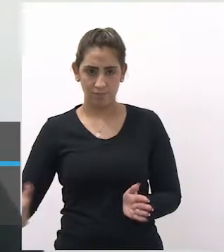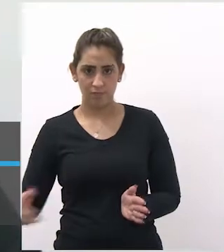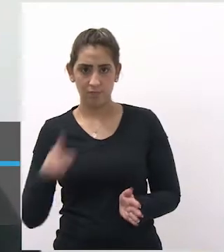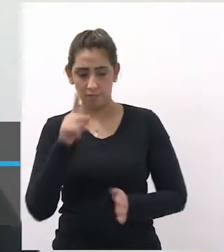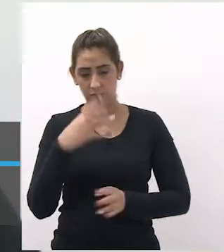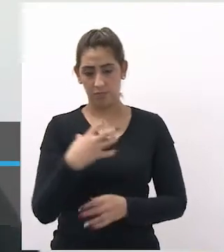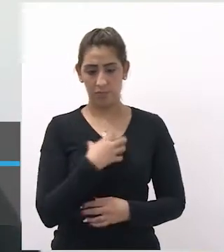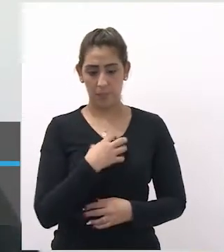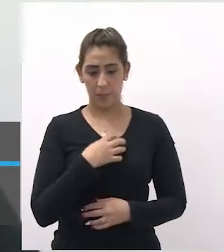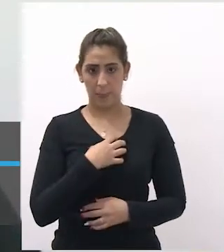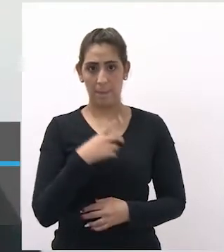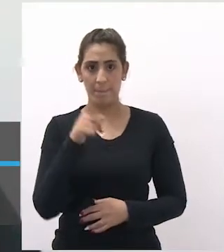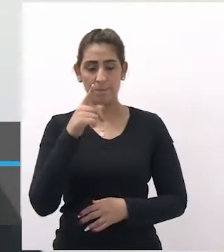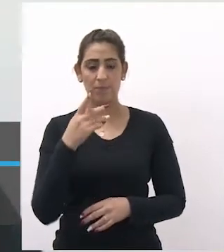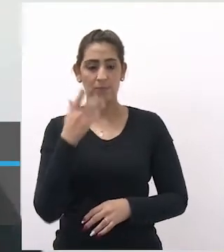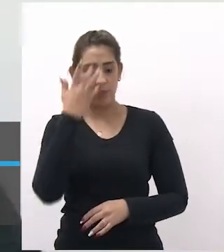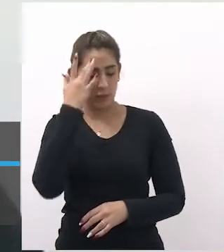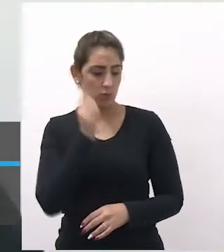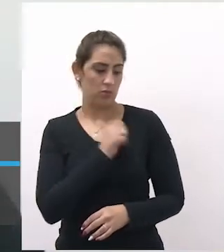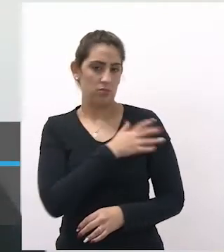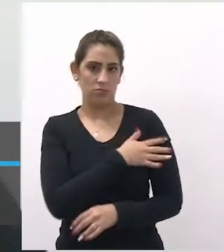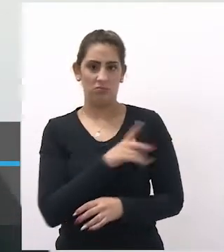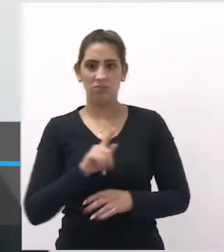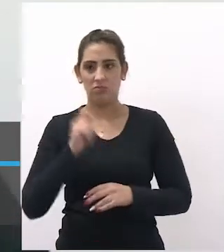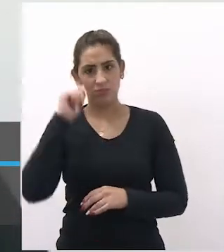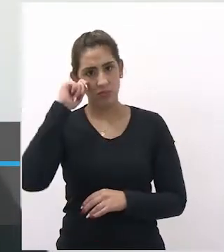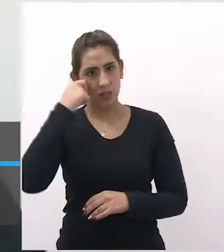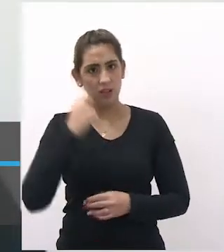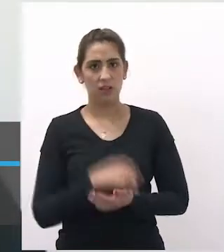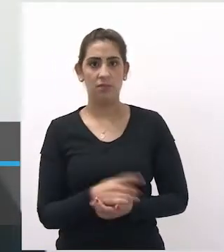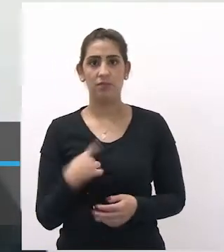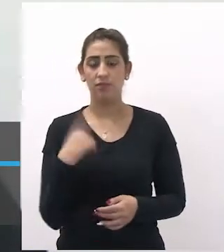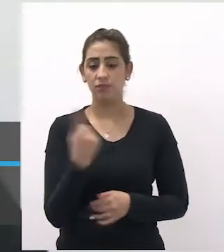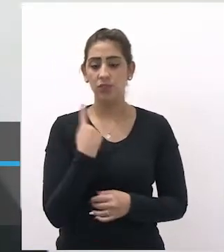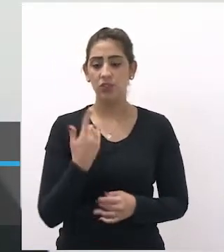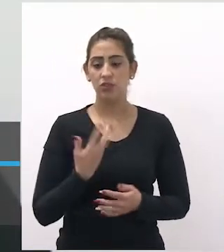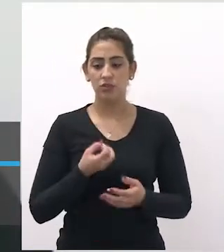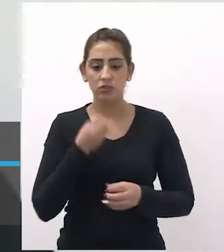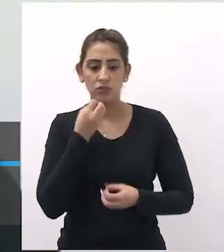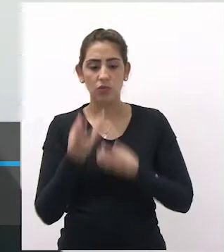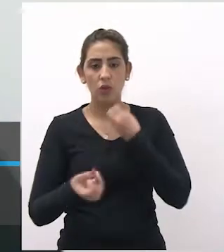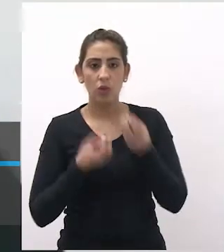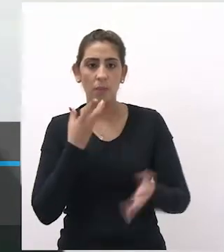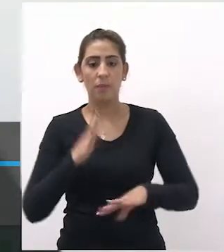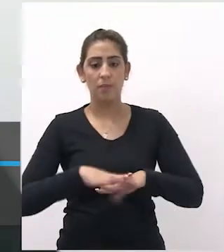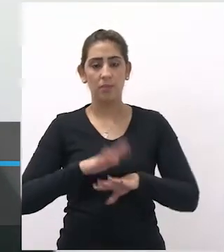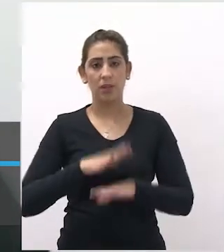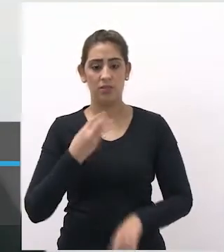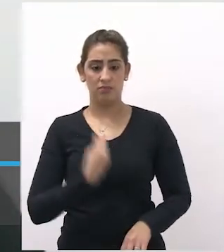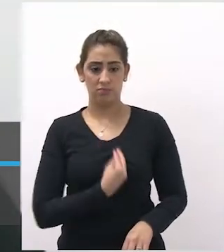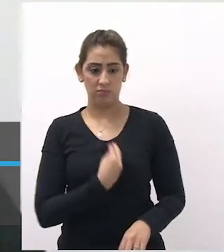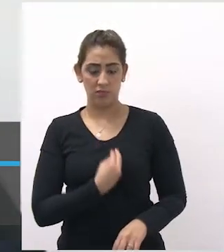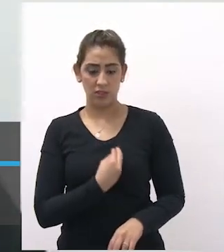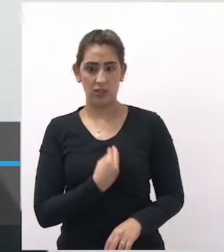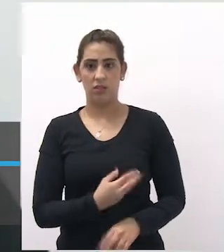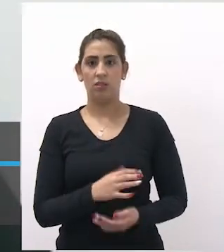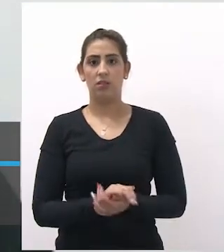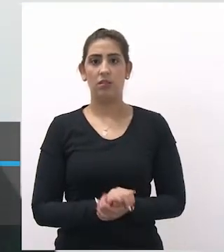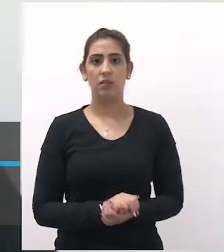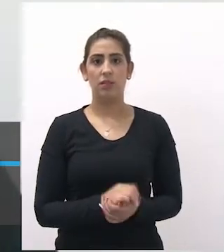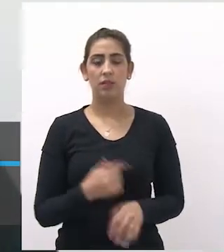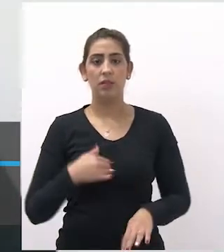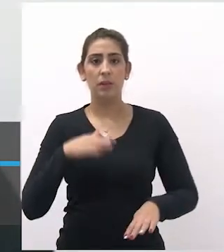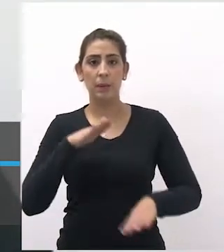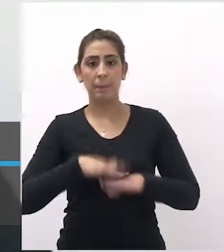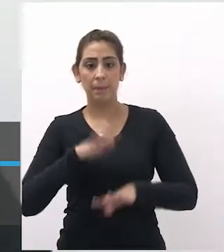conduta antirracista, né? Quanto mais a gente se informa, quanto mais a gente presencia vivências, quanto mais a gente